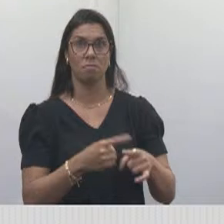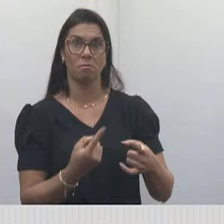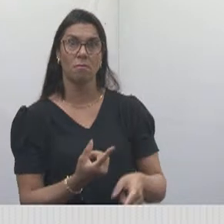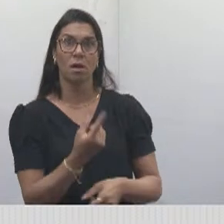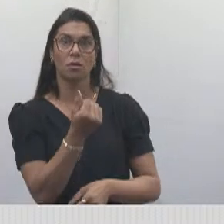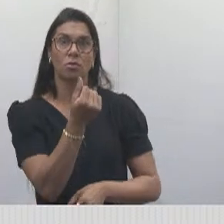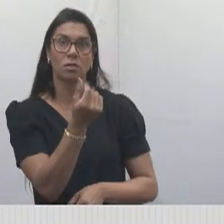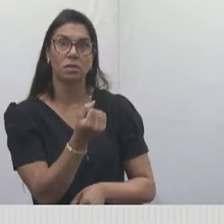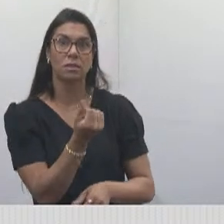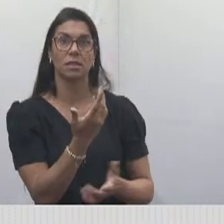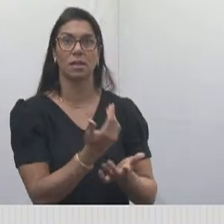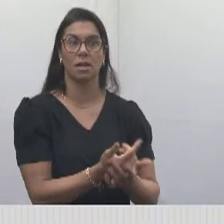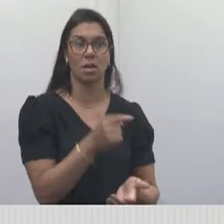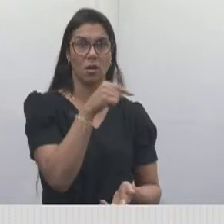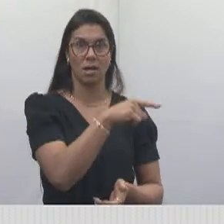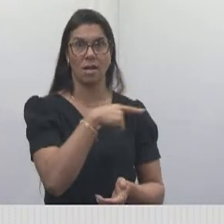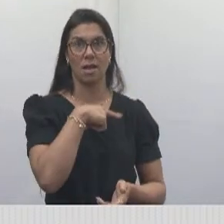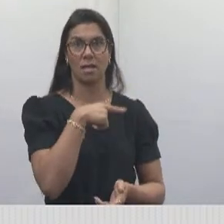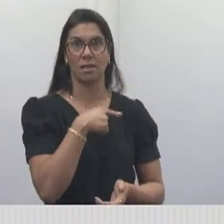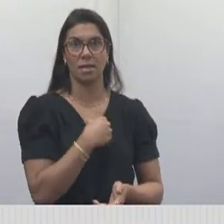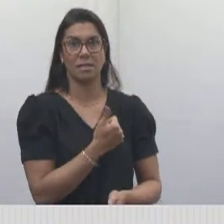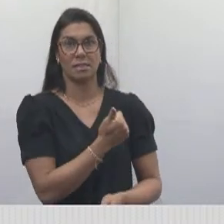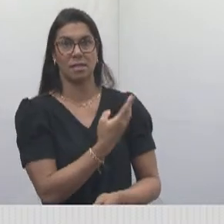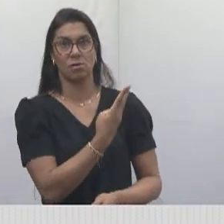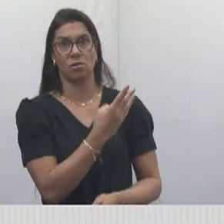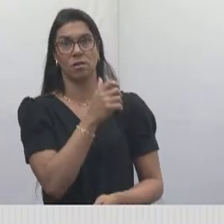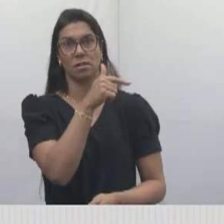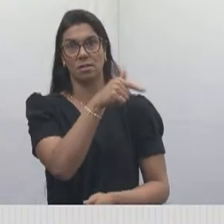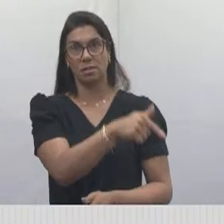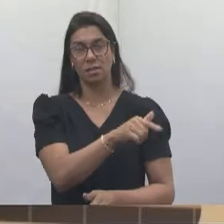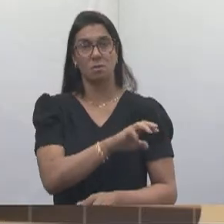entrou para a educação foi 147 milhões.